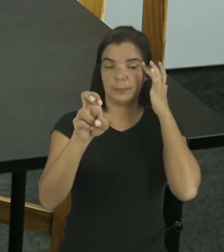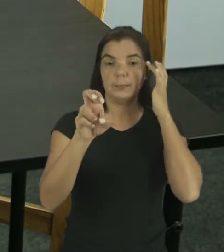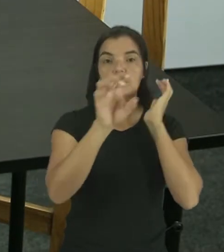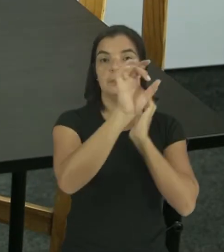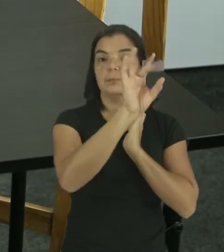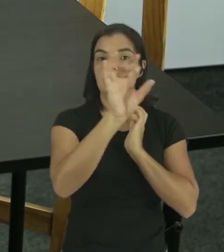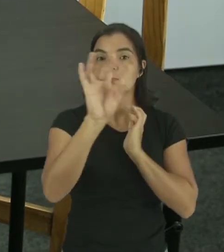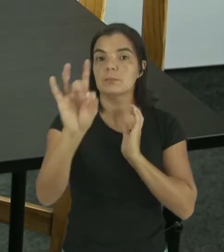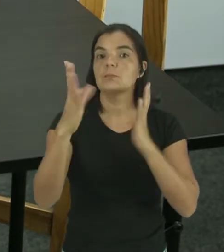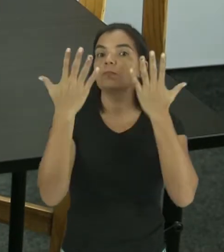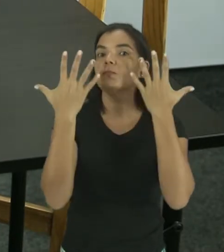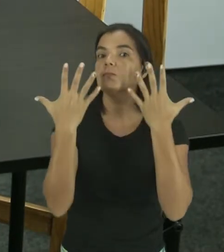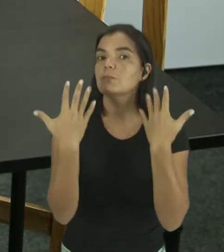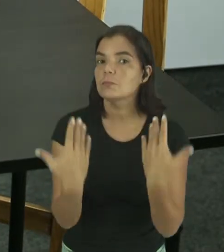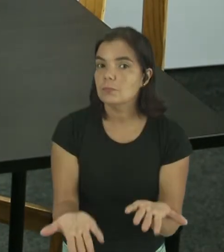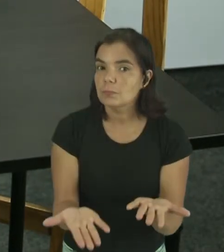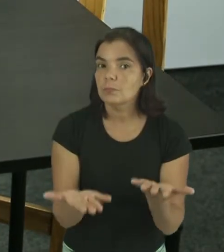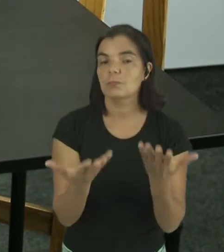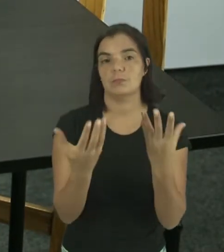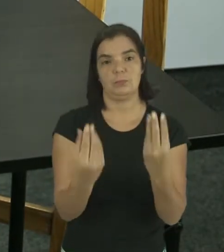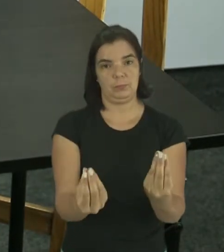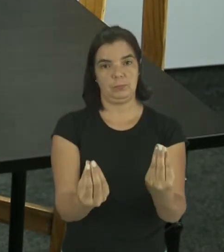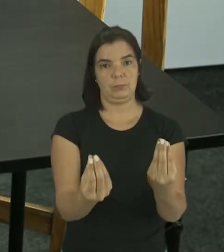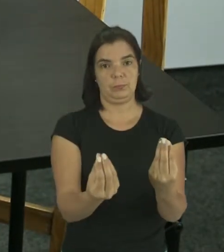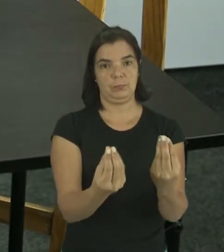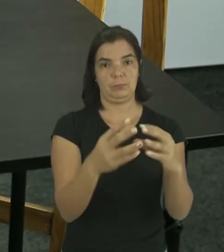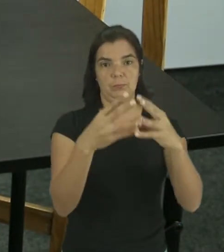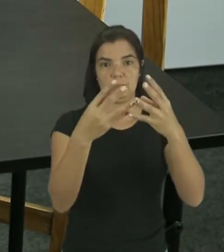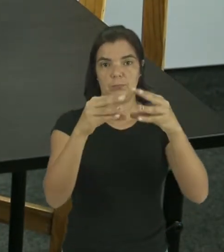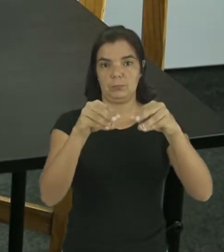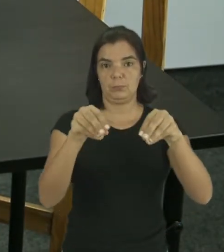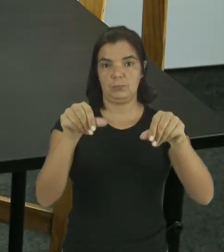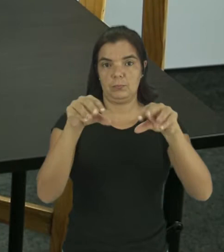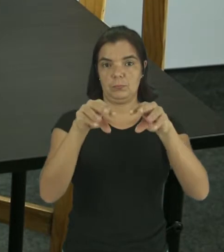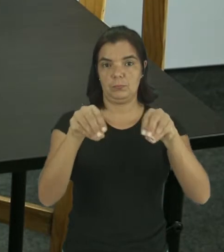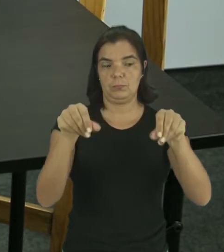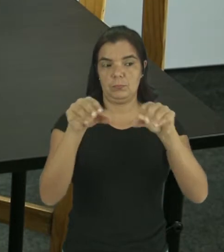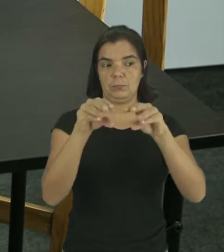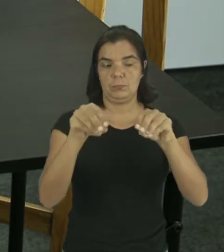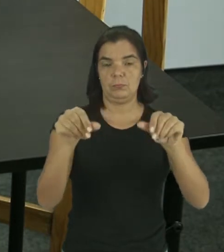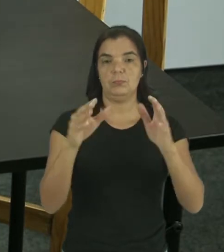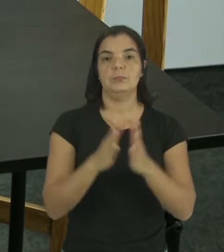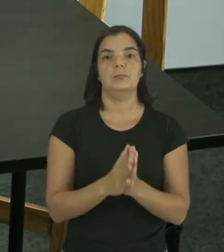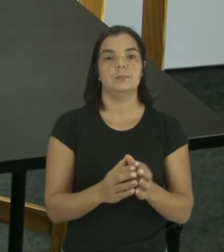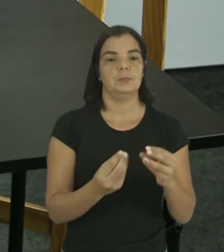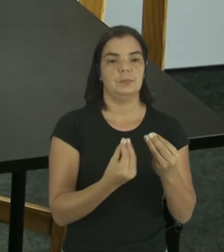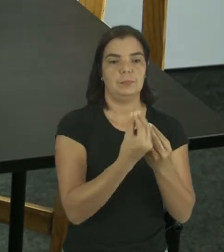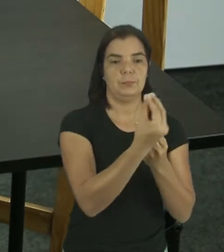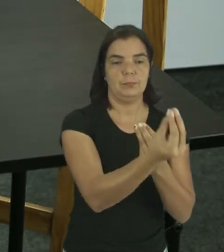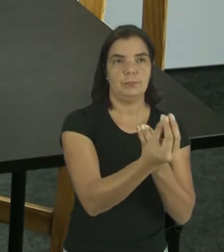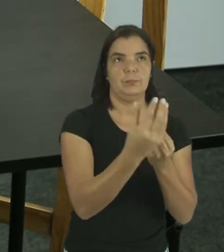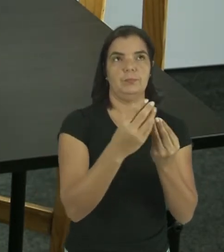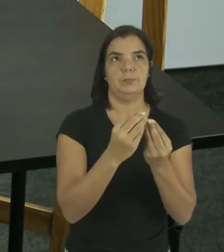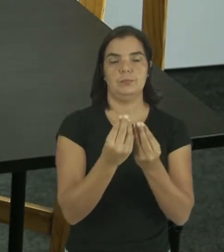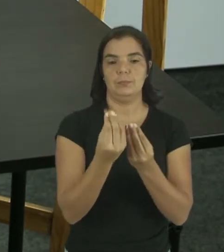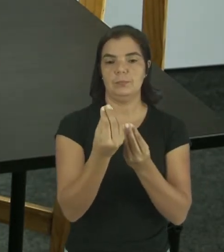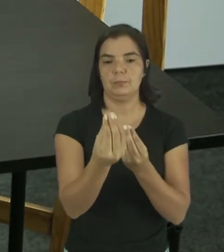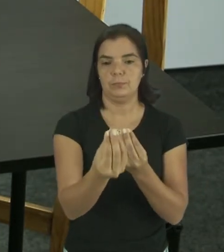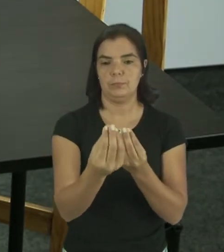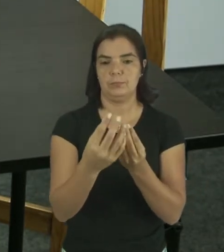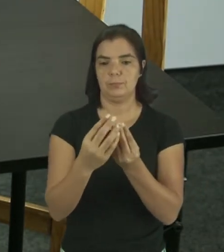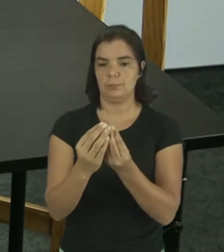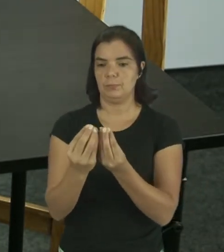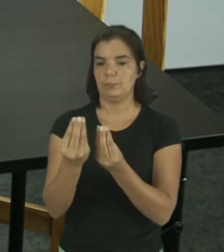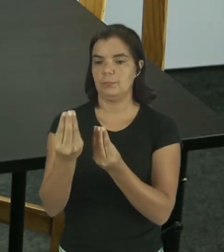cada um já recebeu uma massinha agora eu vou continuar mais um para esse mas vim